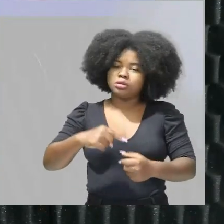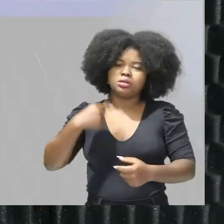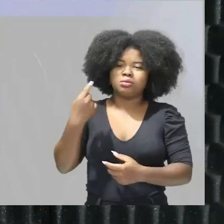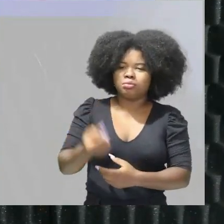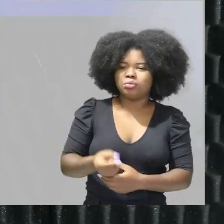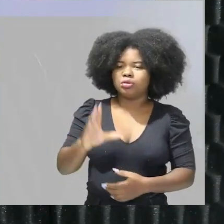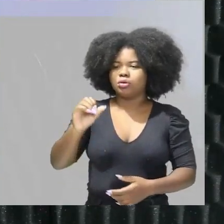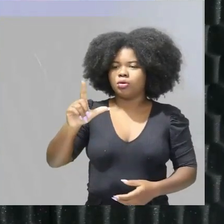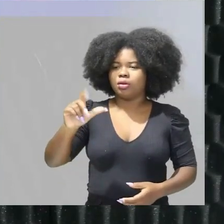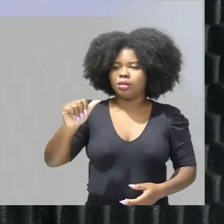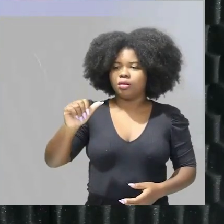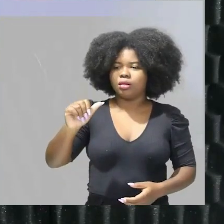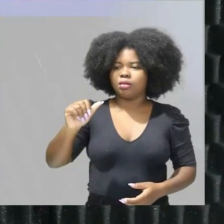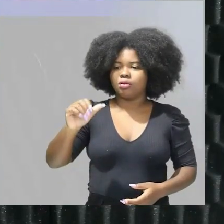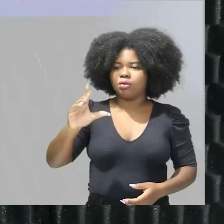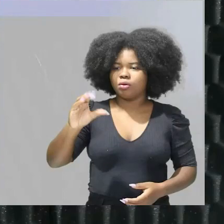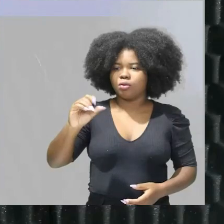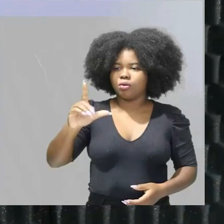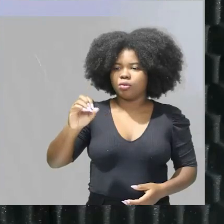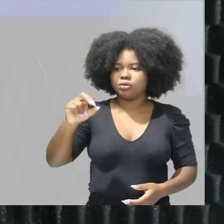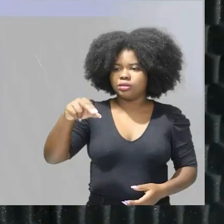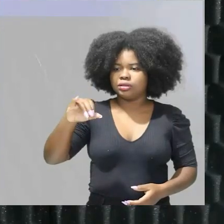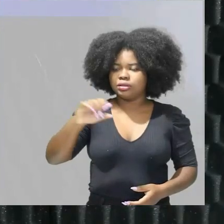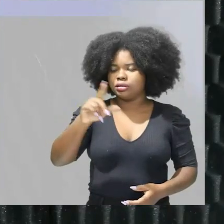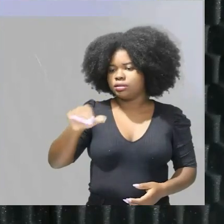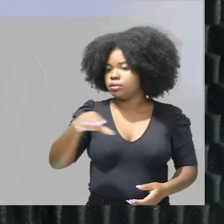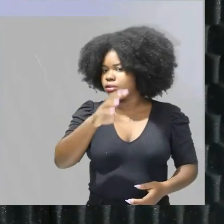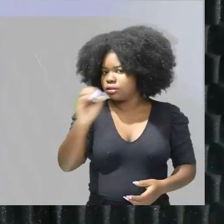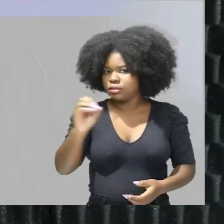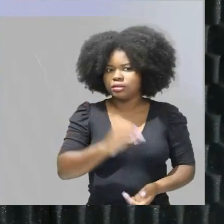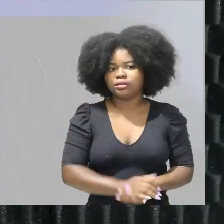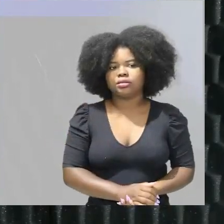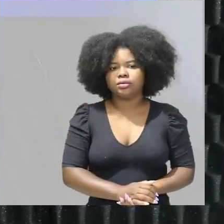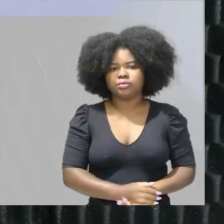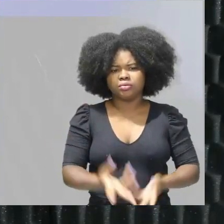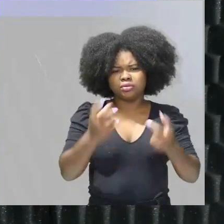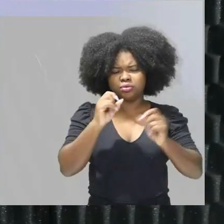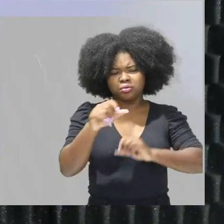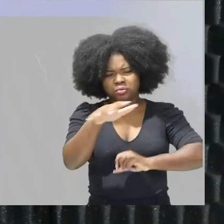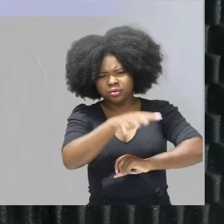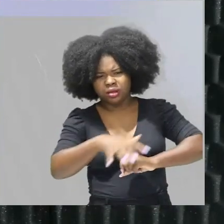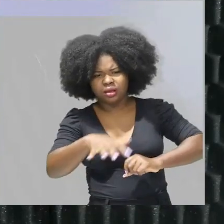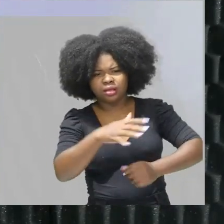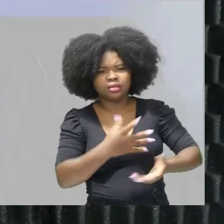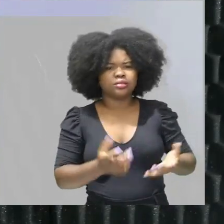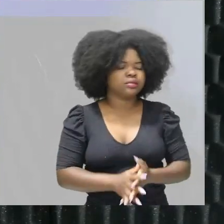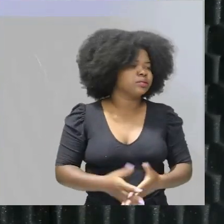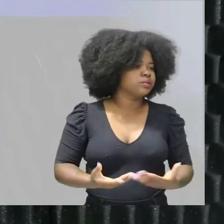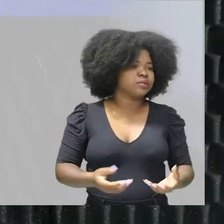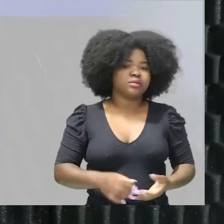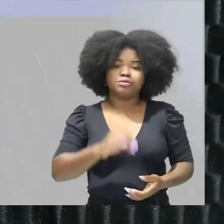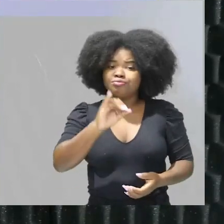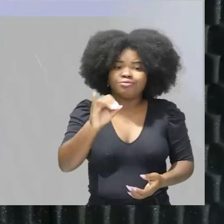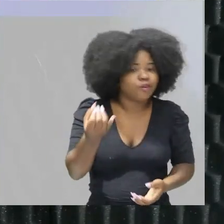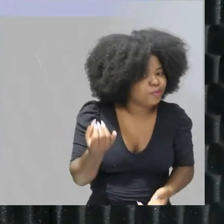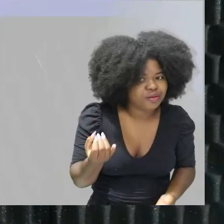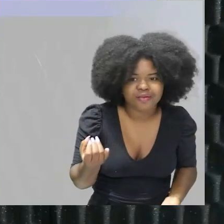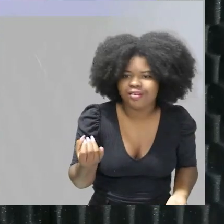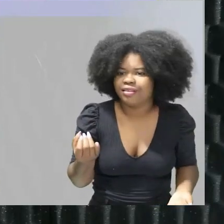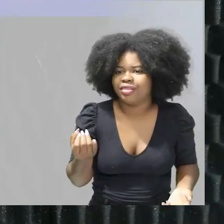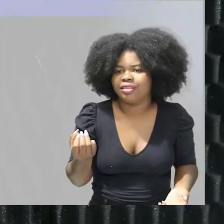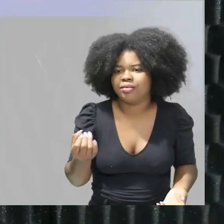a pioneira Portugal Espanha enxergou-nos como nos territórios condenados a aproveitar os recursos naturais existentes